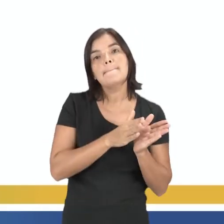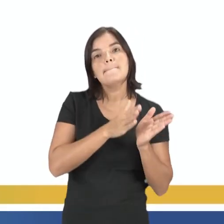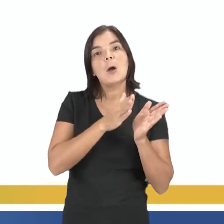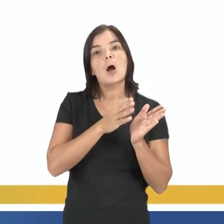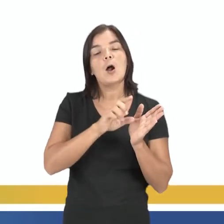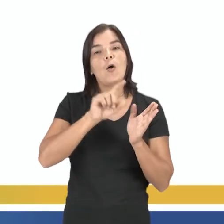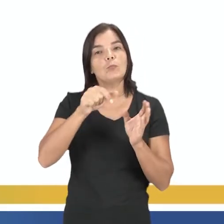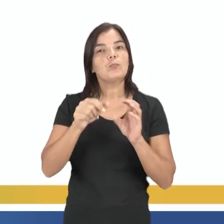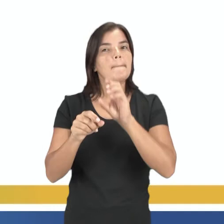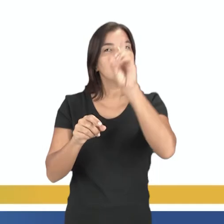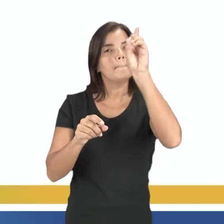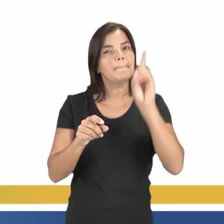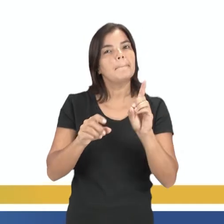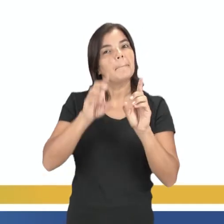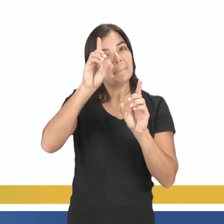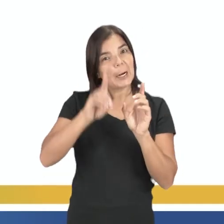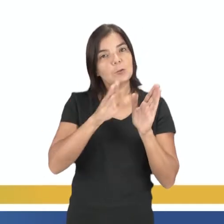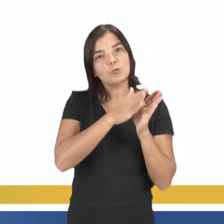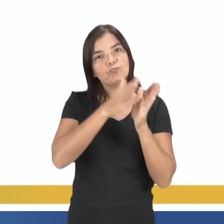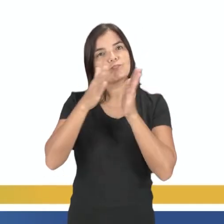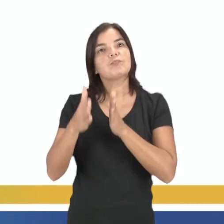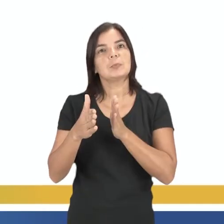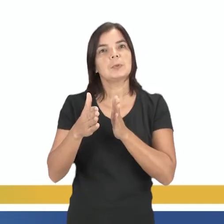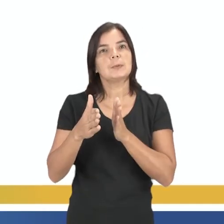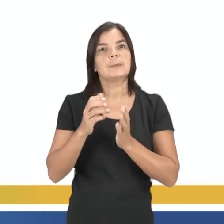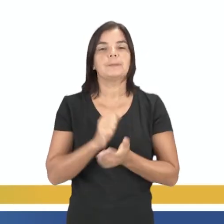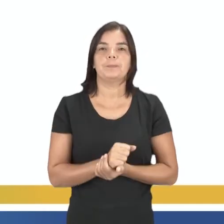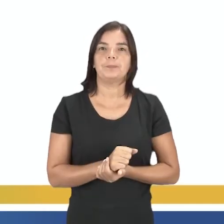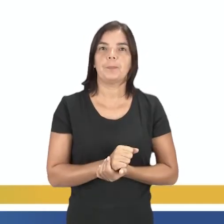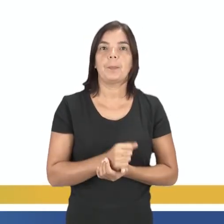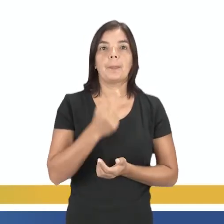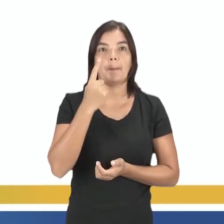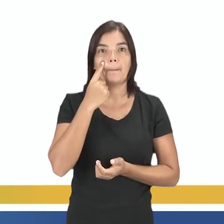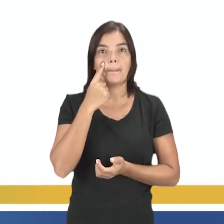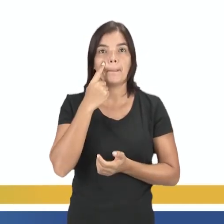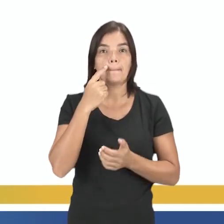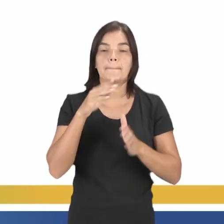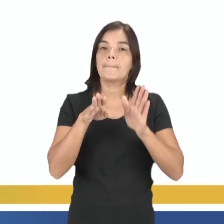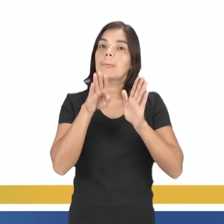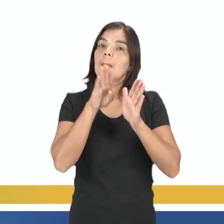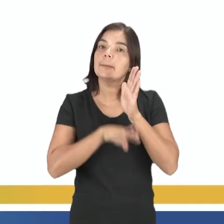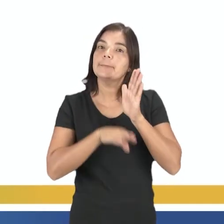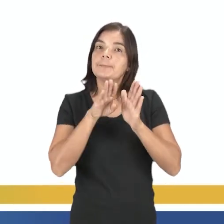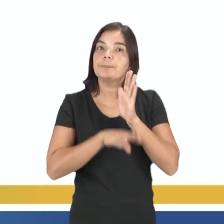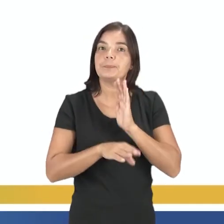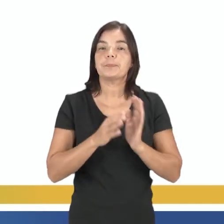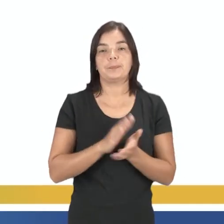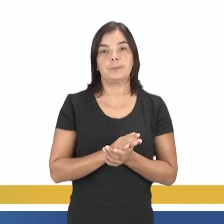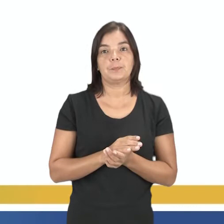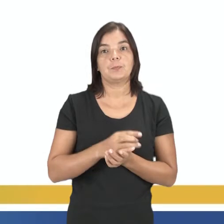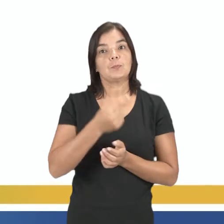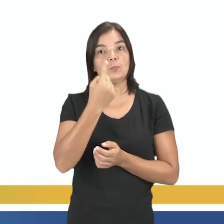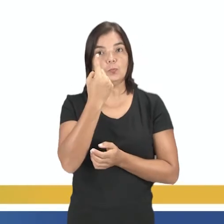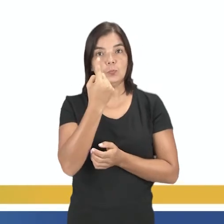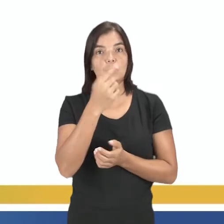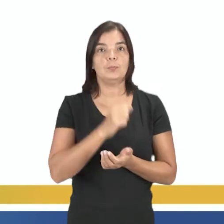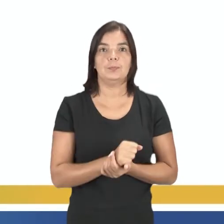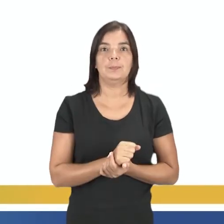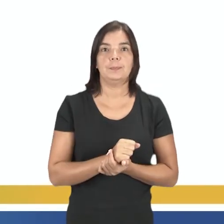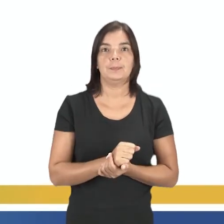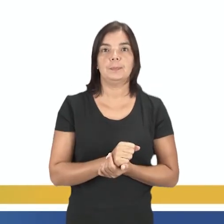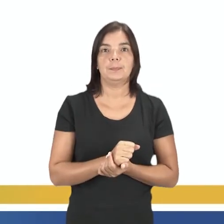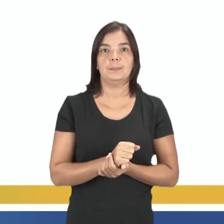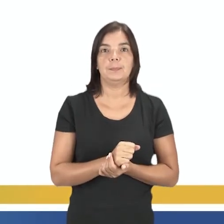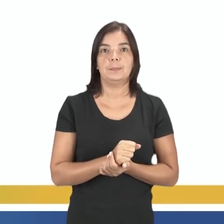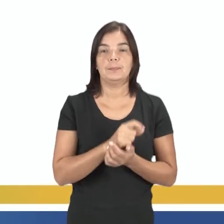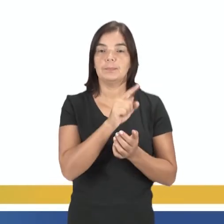direita. Quando você anda uma casa para a direita, você tem que subtrair 1 no expoente. Então, a vírgula,